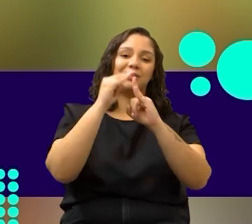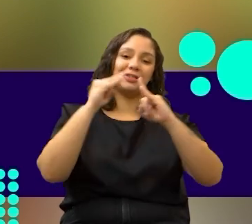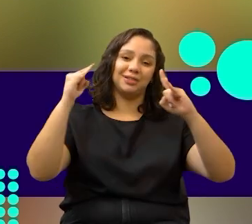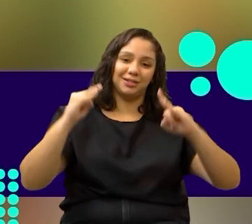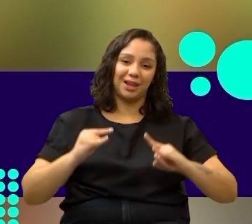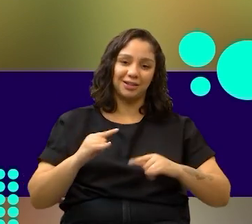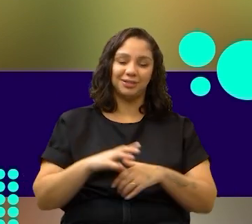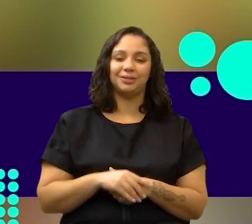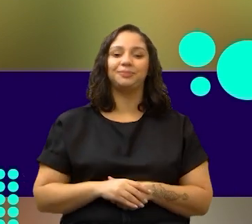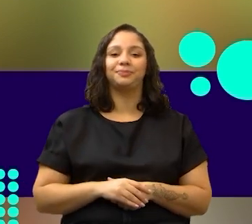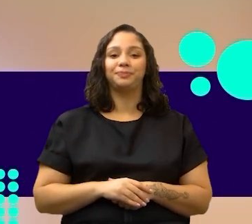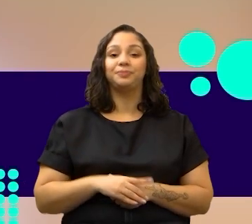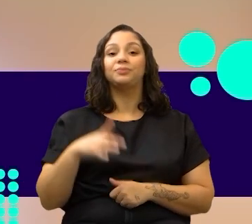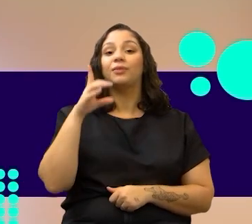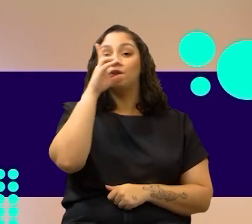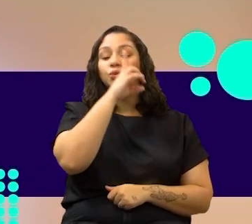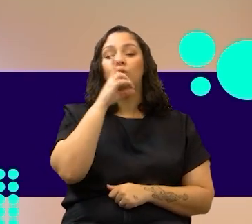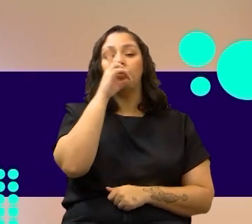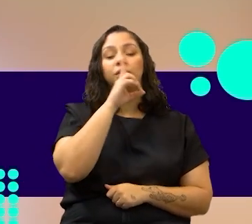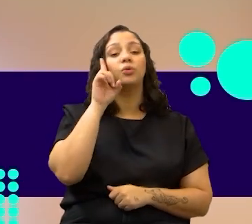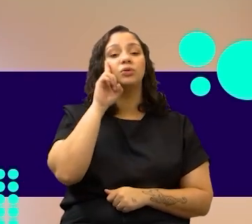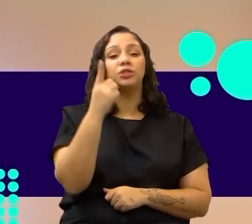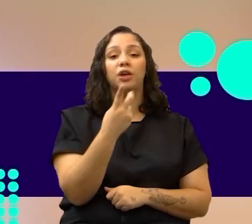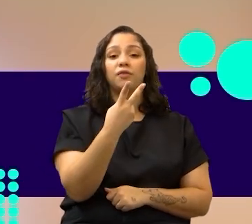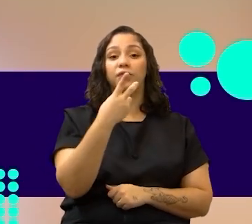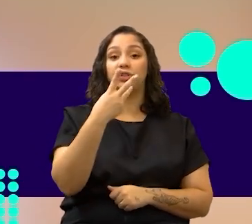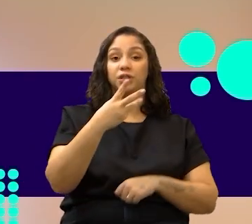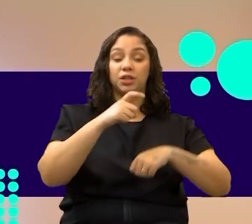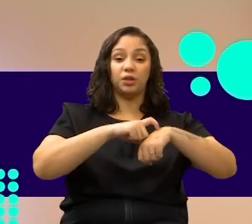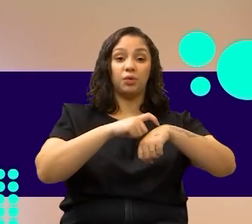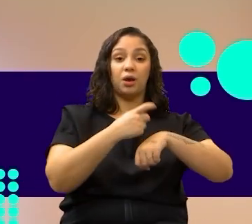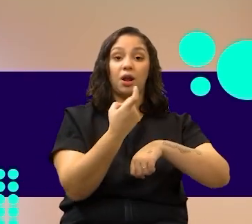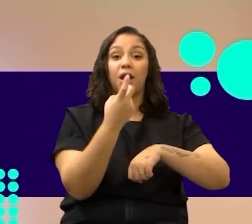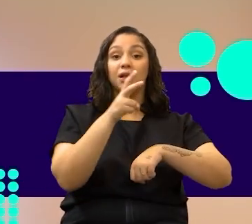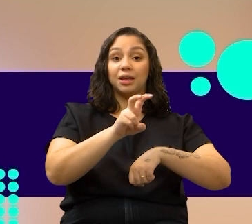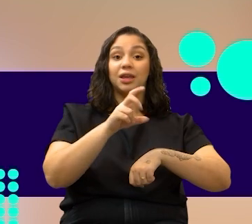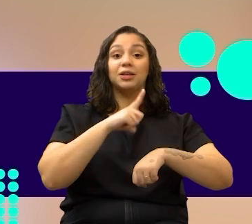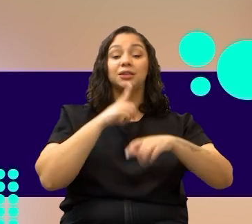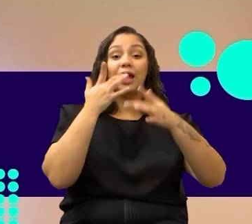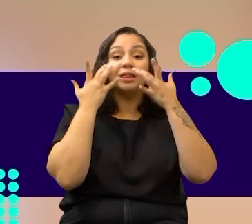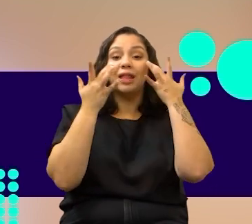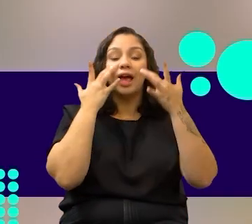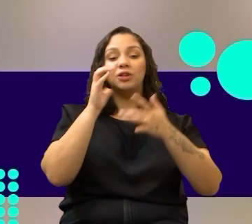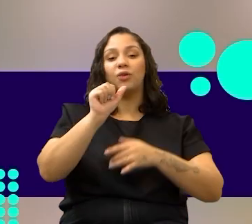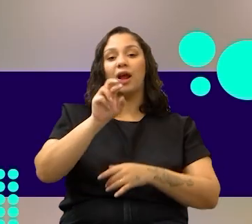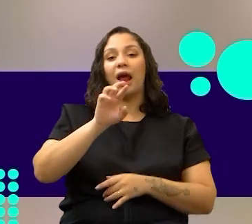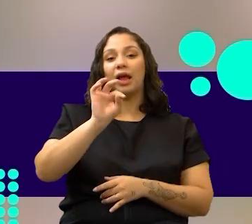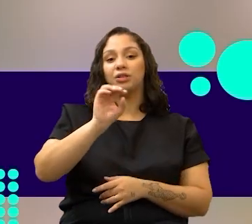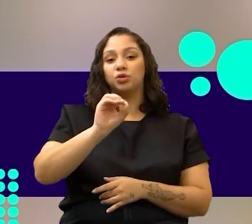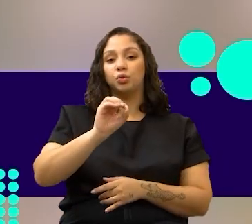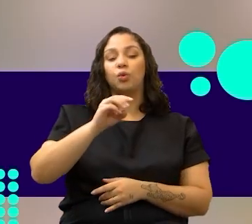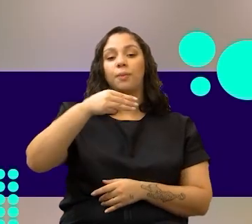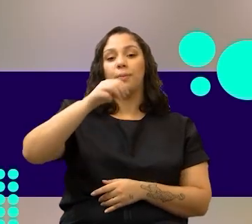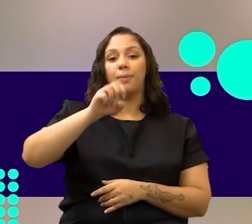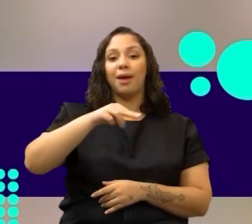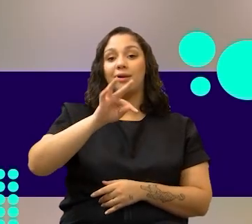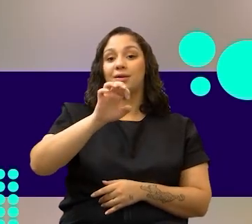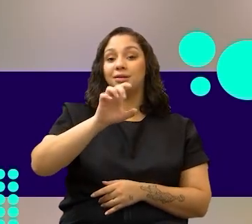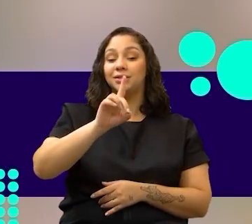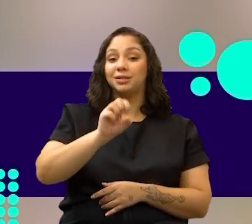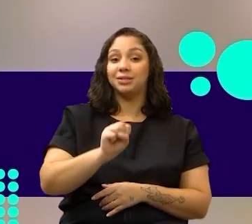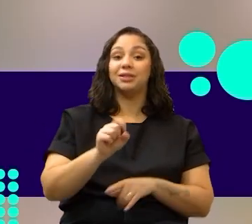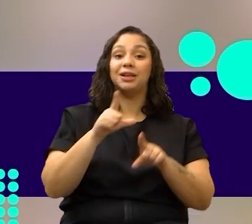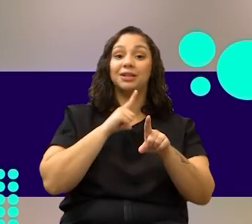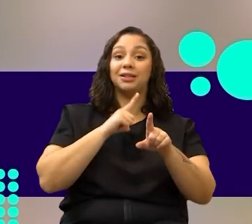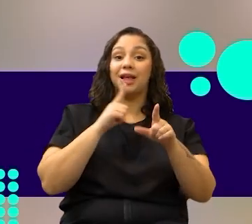artes circenses. No domingo, dia 23, às 15 horas, no Teatro Castro Mendes, acontece o musical